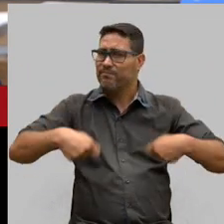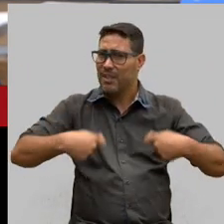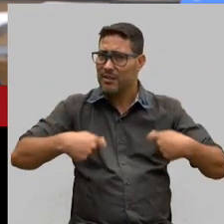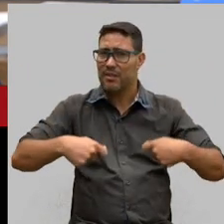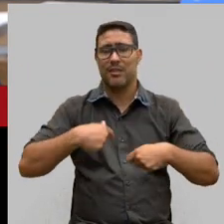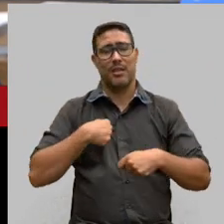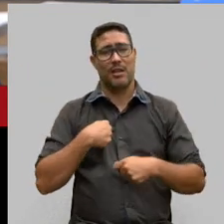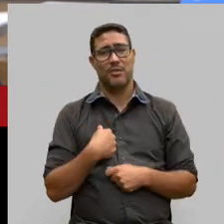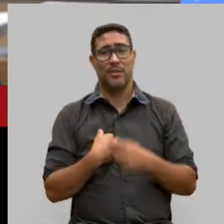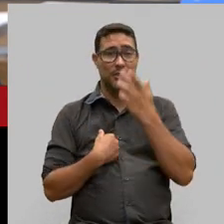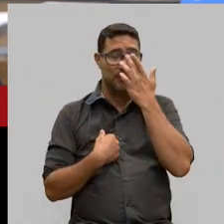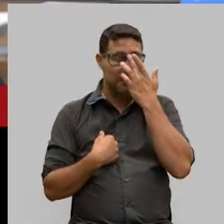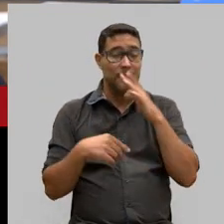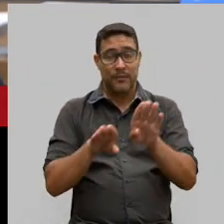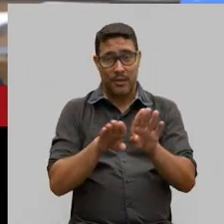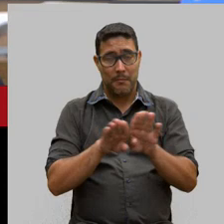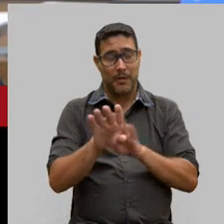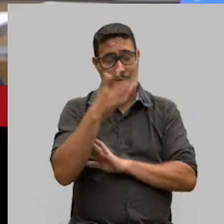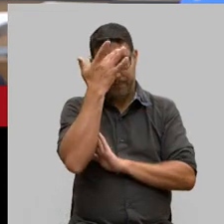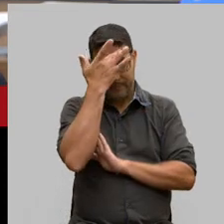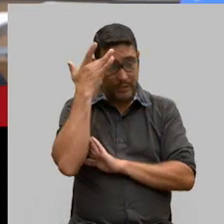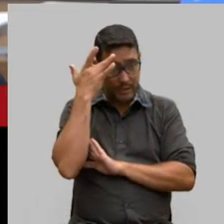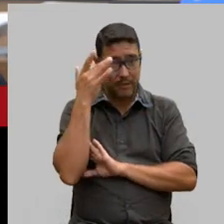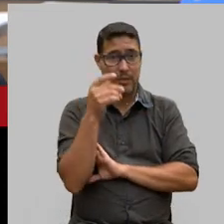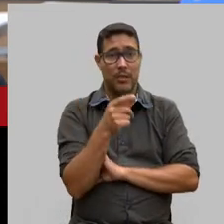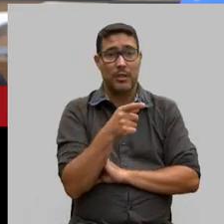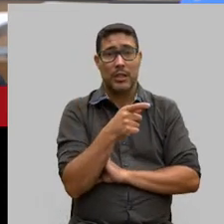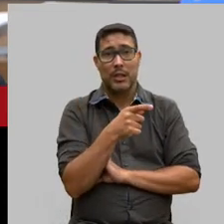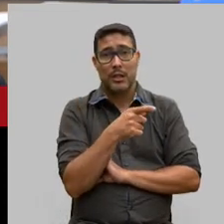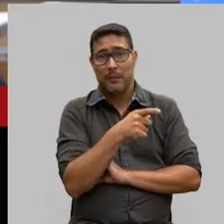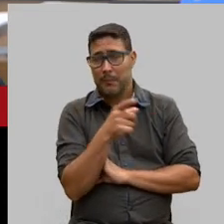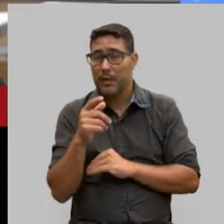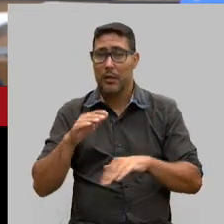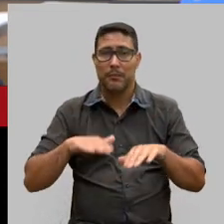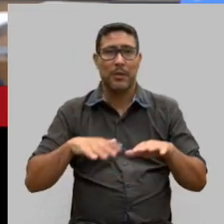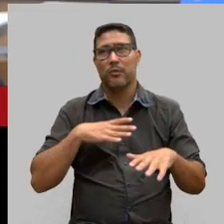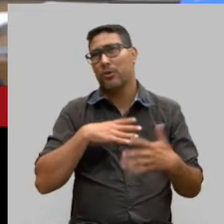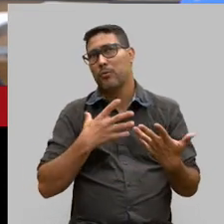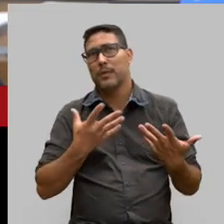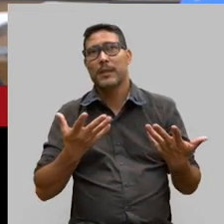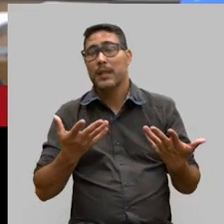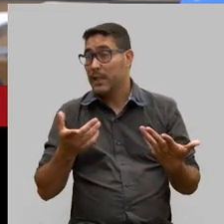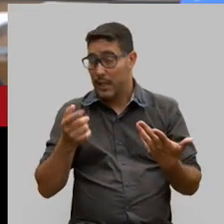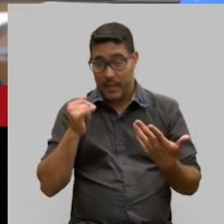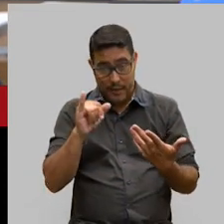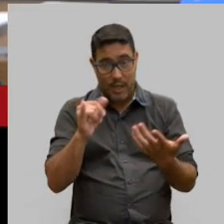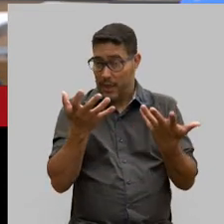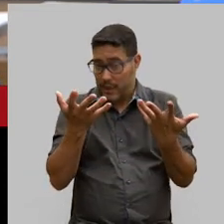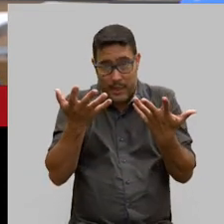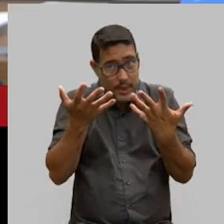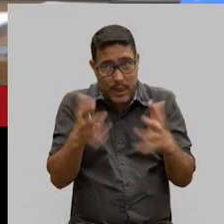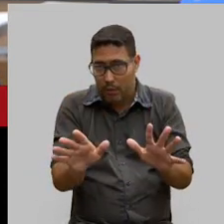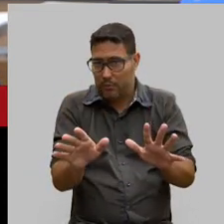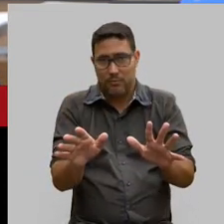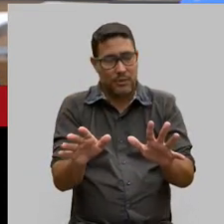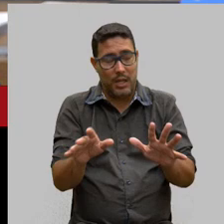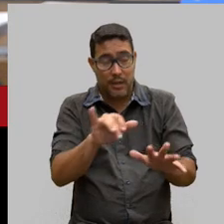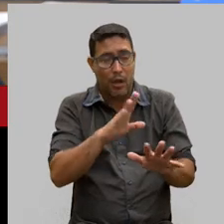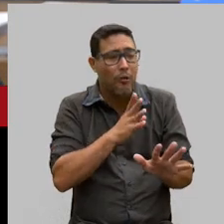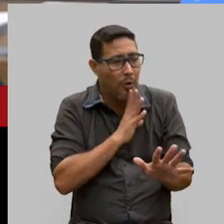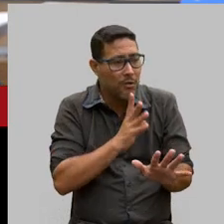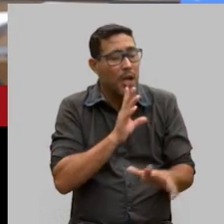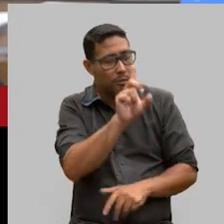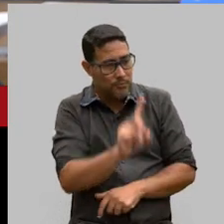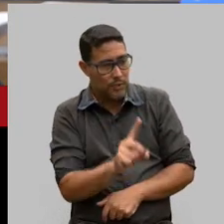E claro aquelas pessoas é óbvio né que por eh livre espontânea vontade não queira fazer mesmo tendo a consciência do direito e